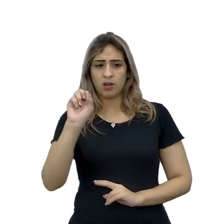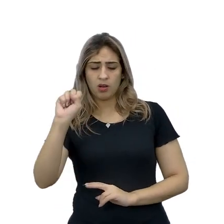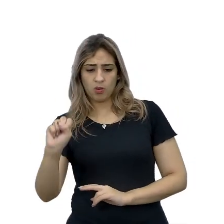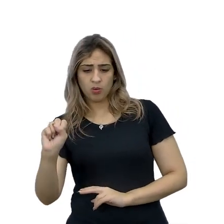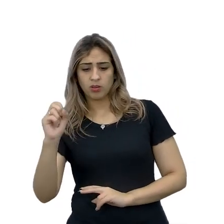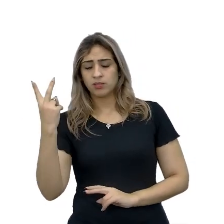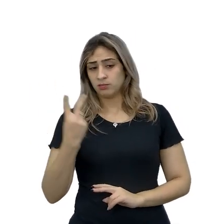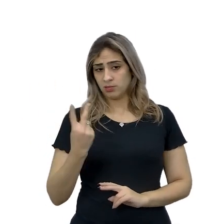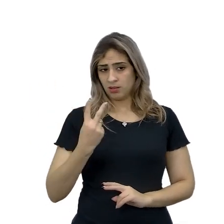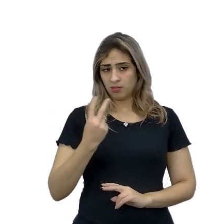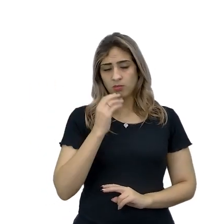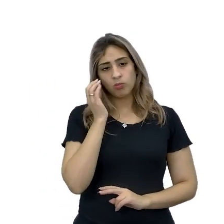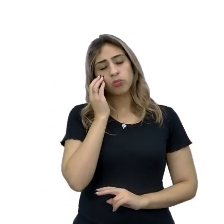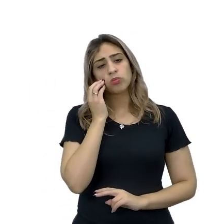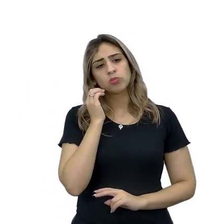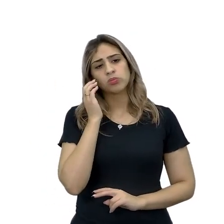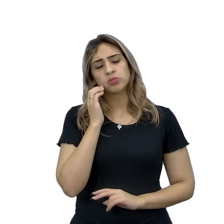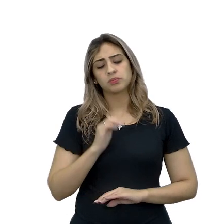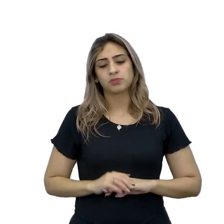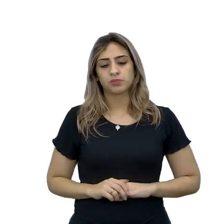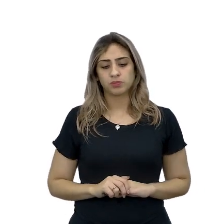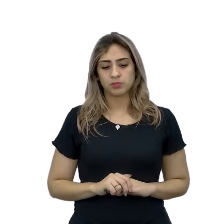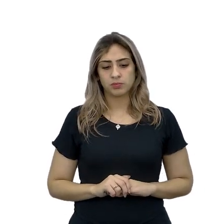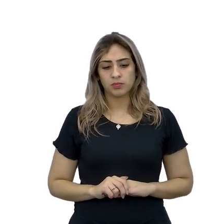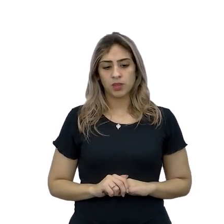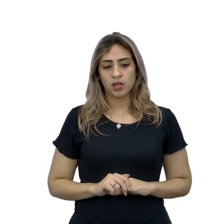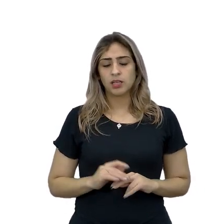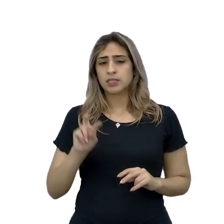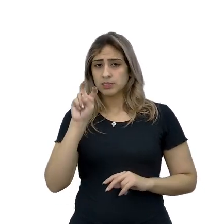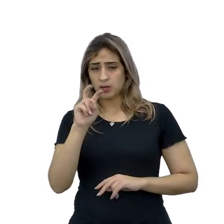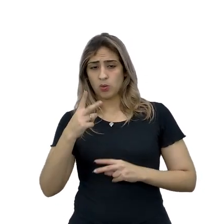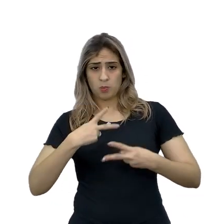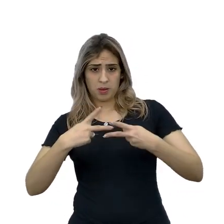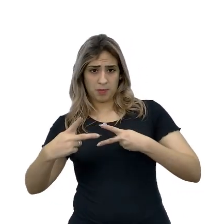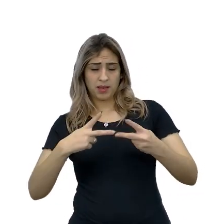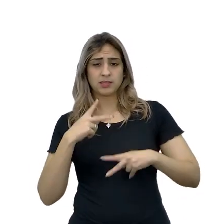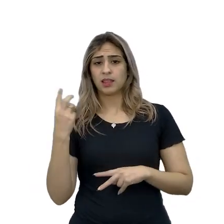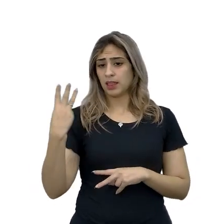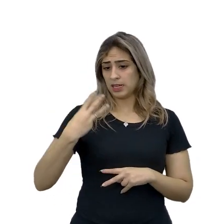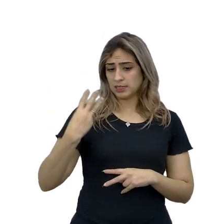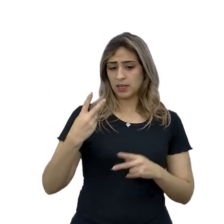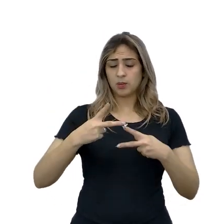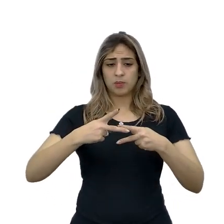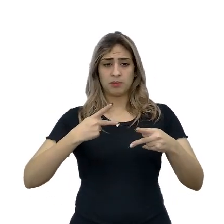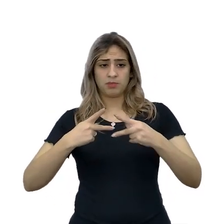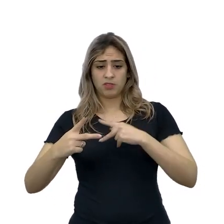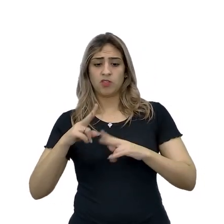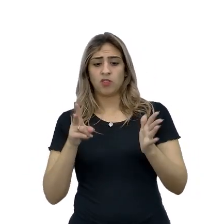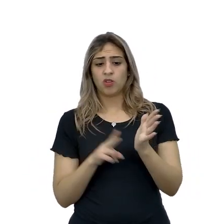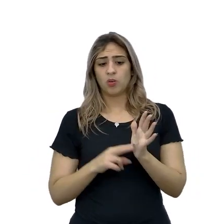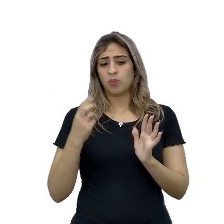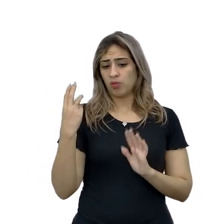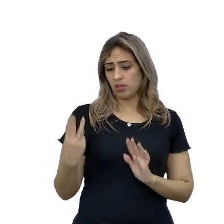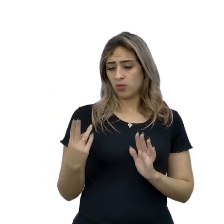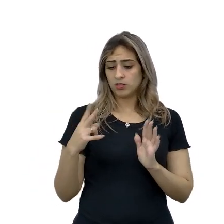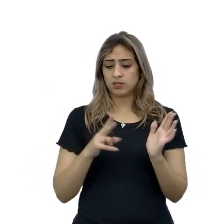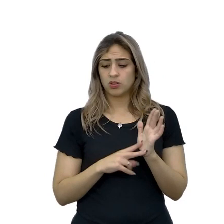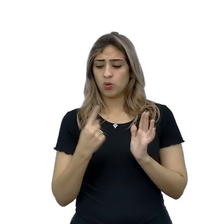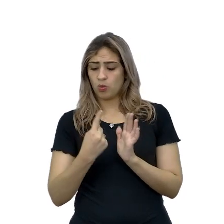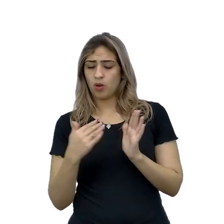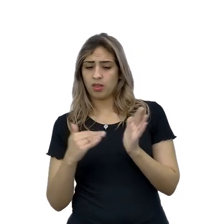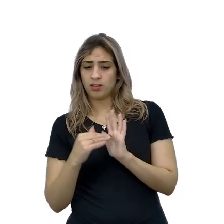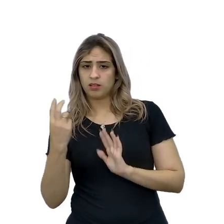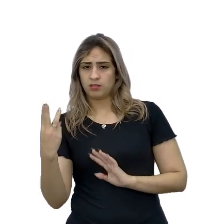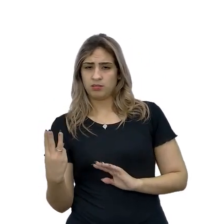no segundo, né, no segundo bimestre, no terceiro bimestre do volume 2, de 1 a 3, e